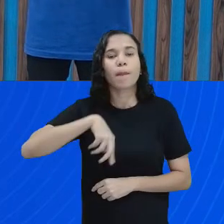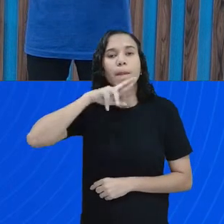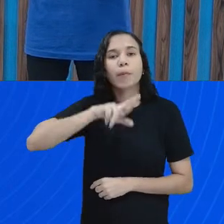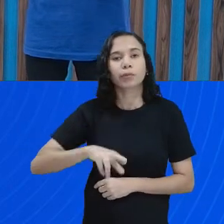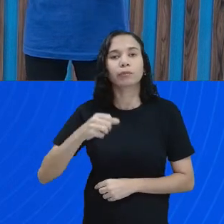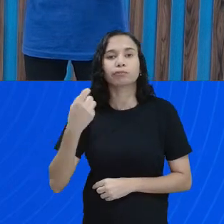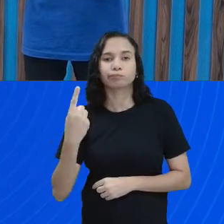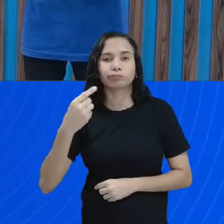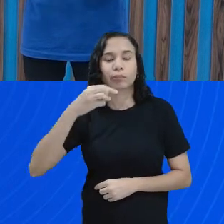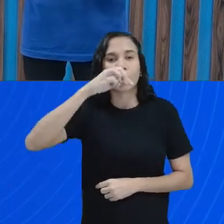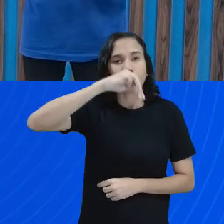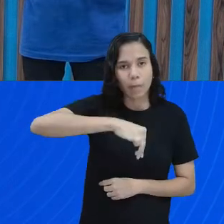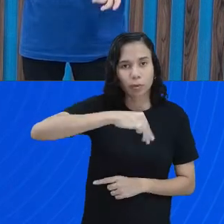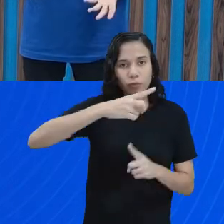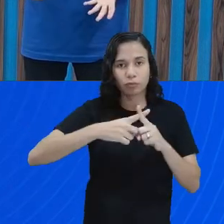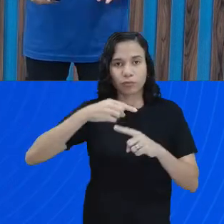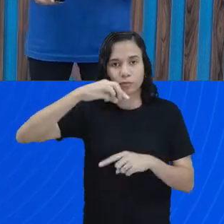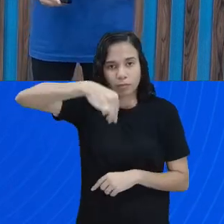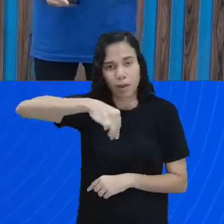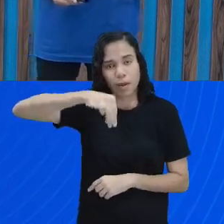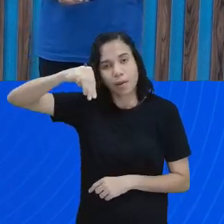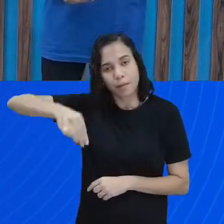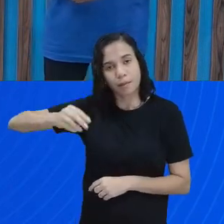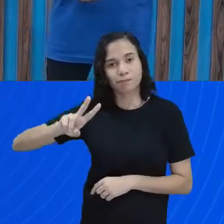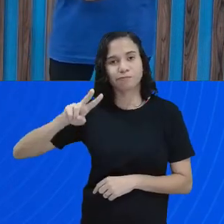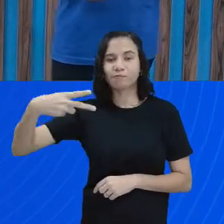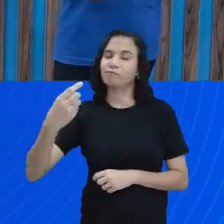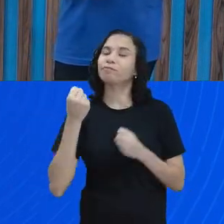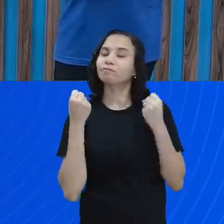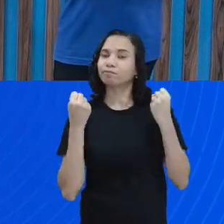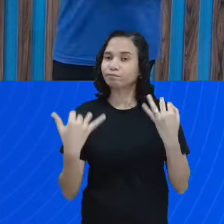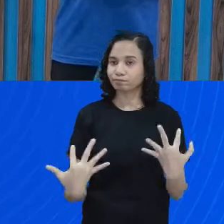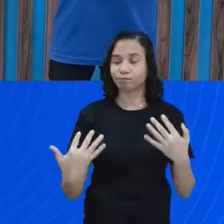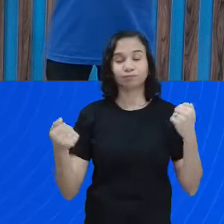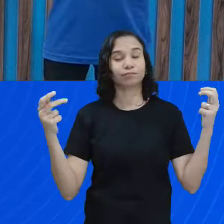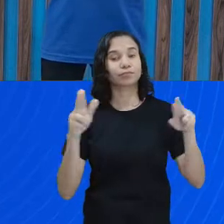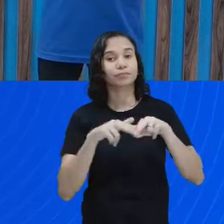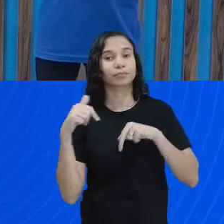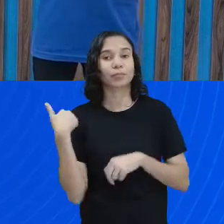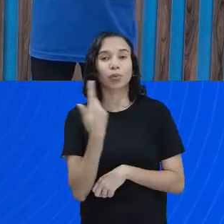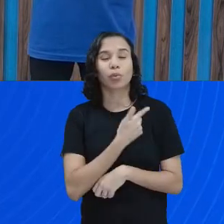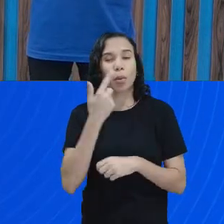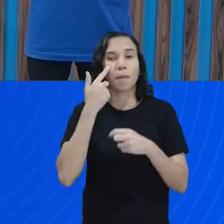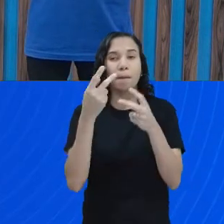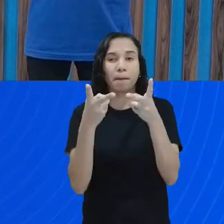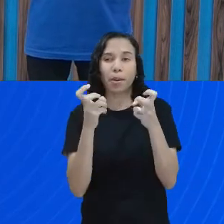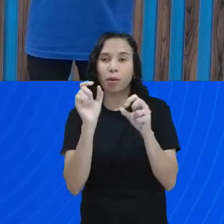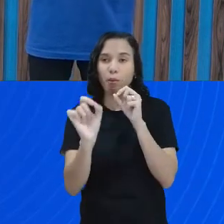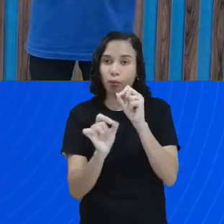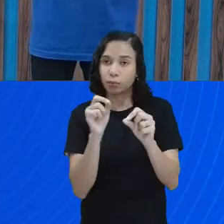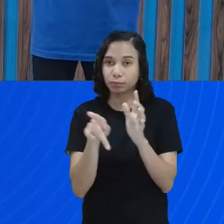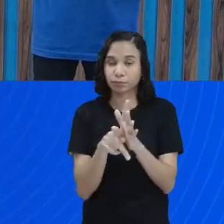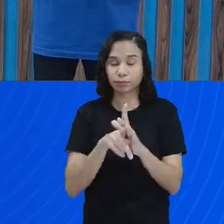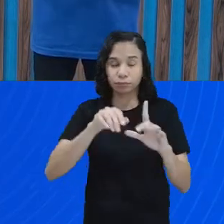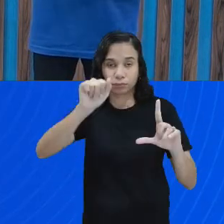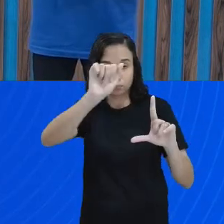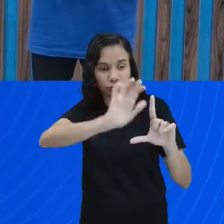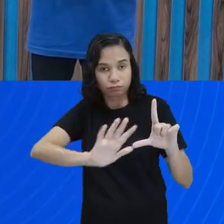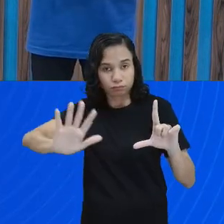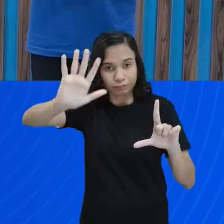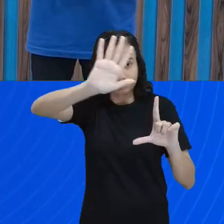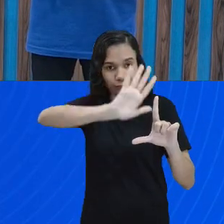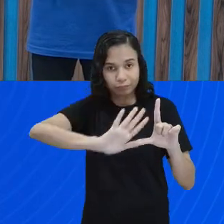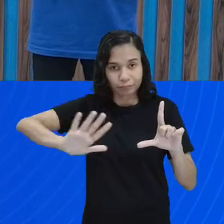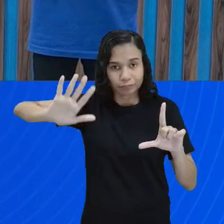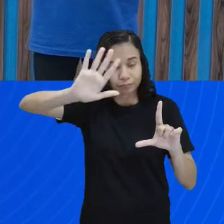metro vezes metro, metro ao quadrado. É dessa maneira aí, exatamente. E aí a gente vai perceber assim, ó, que eu tenho a área em